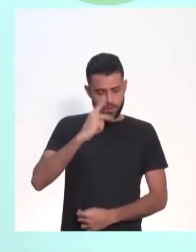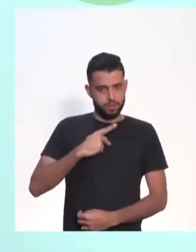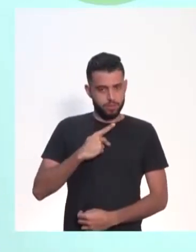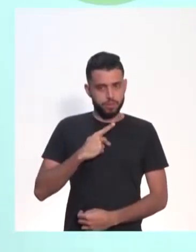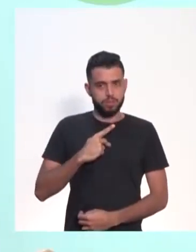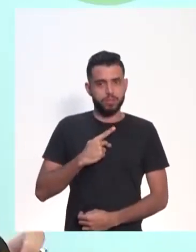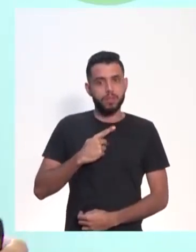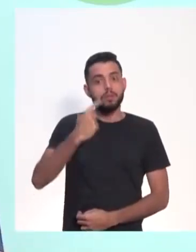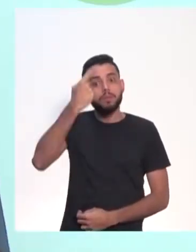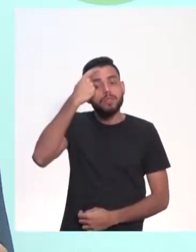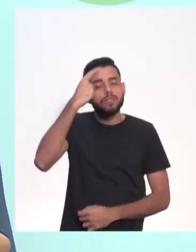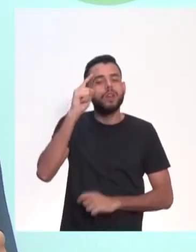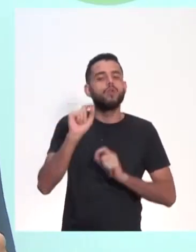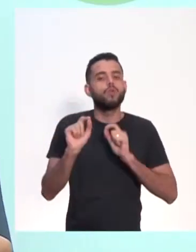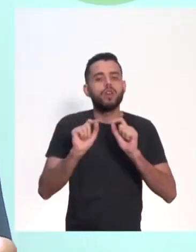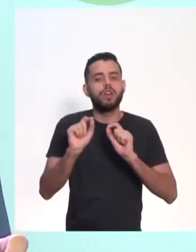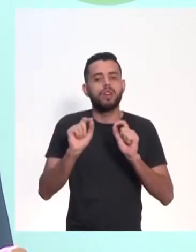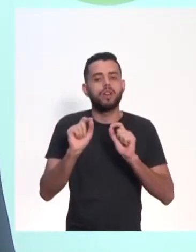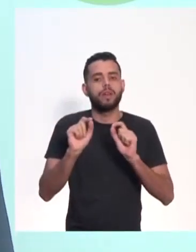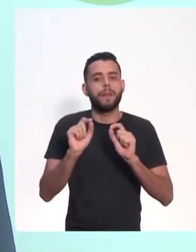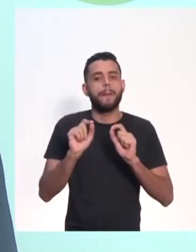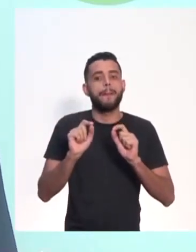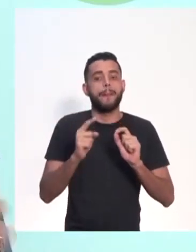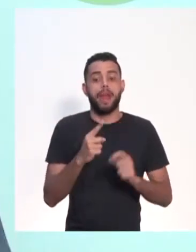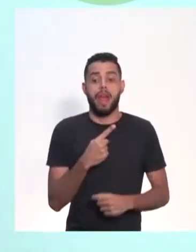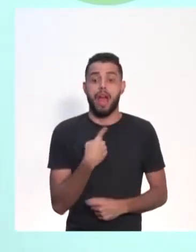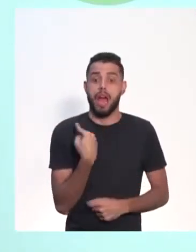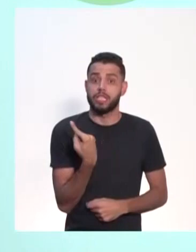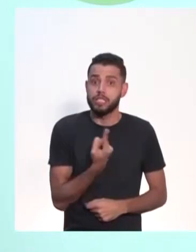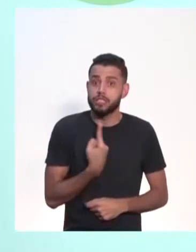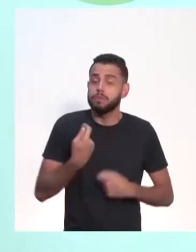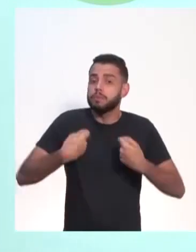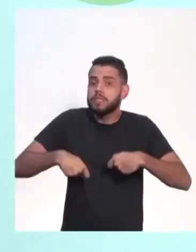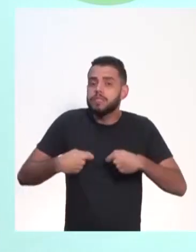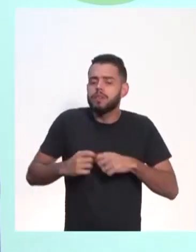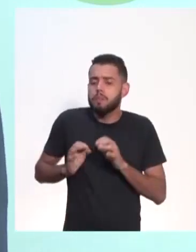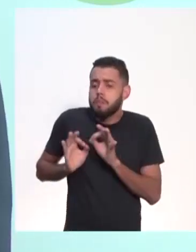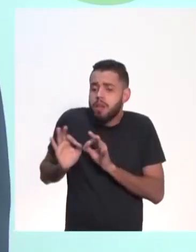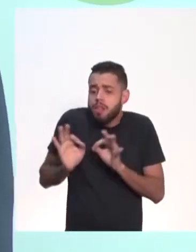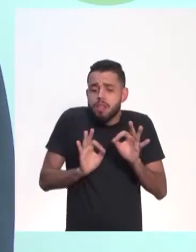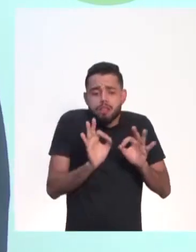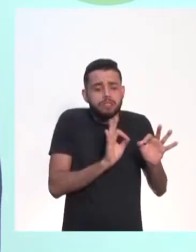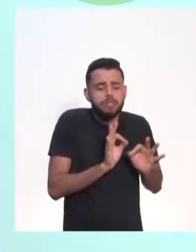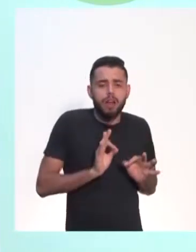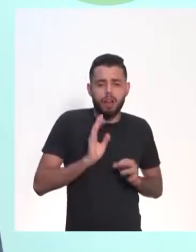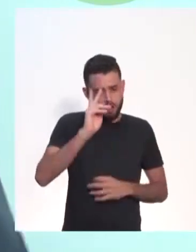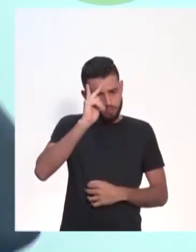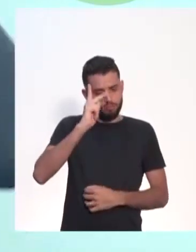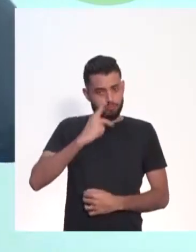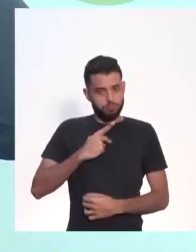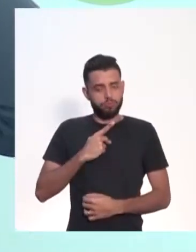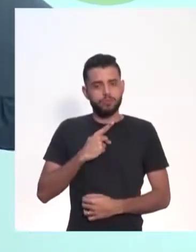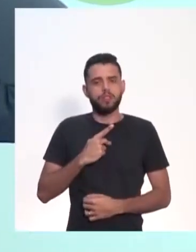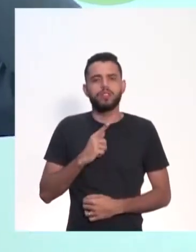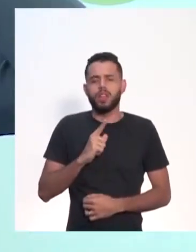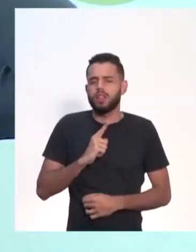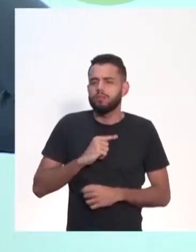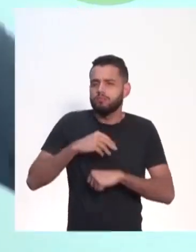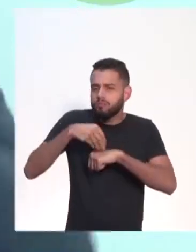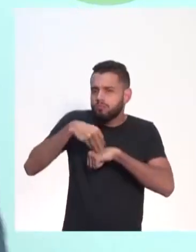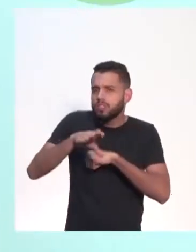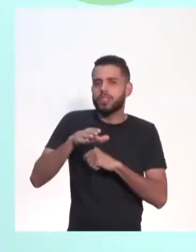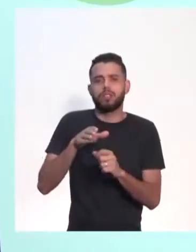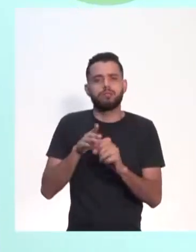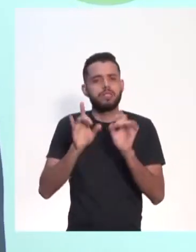ter em mente é que a gente precisa se planejar. Então, existem algumas dicas, algumas técnicas que a gente pode